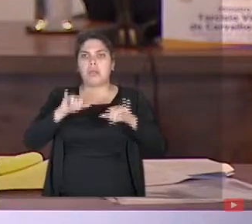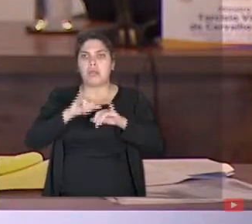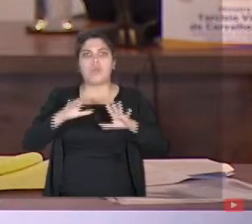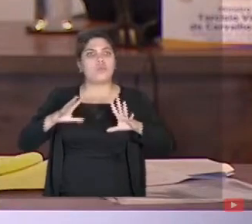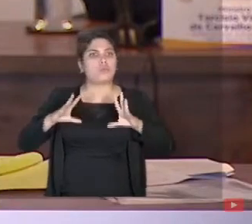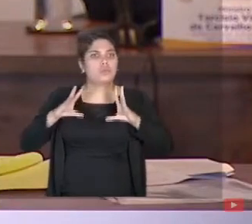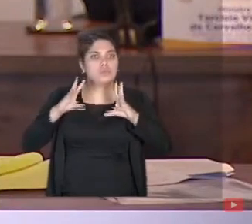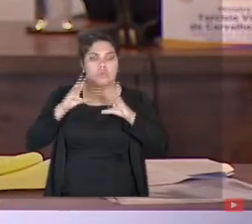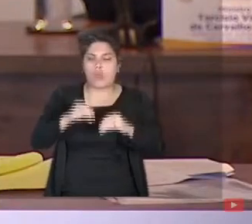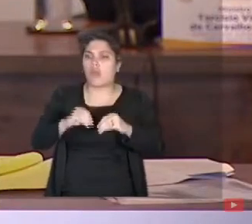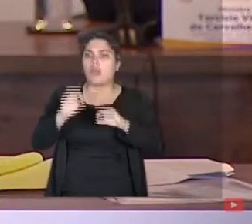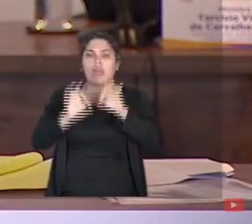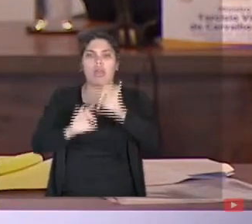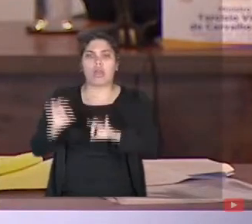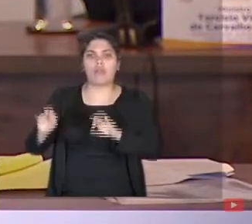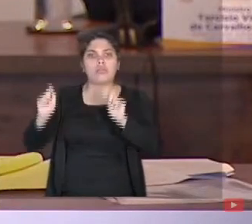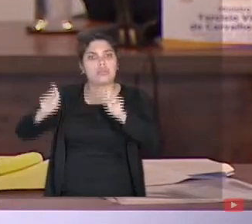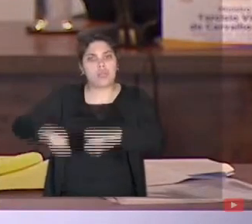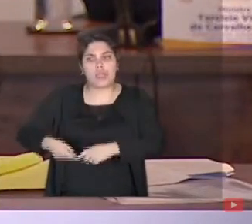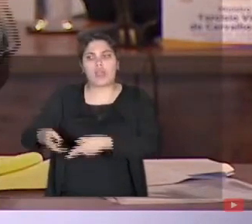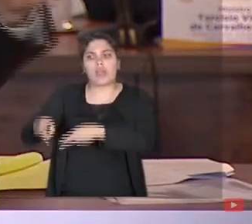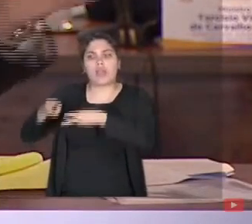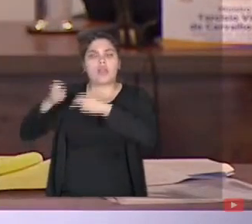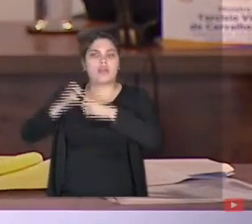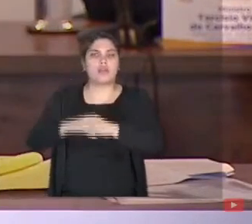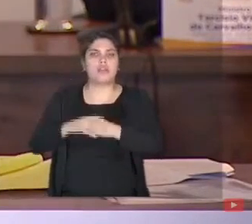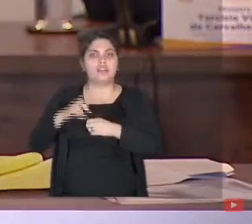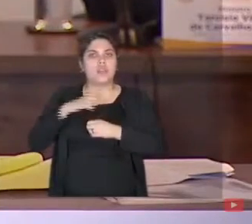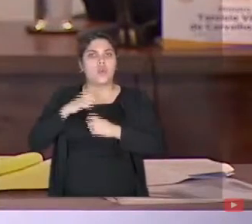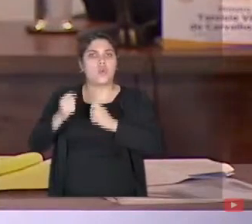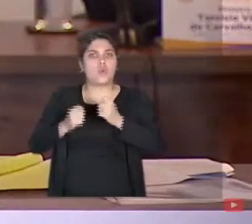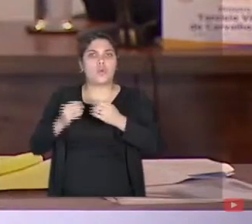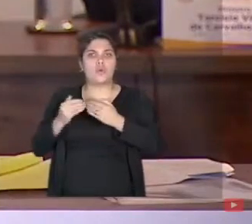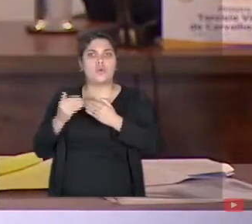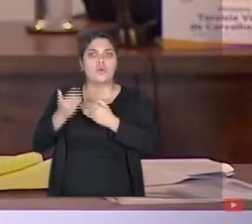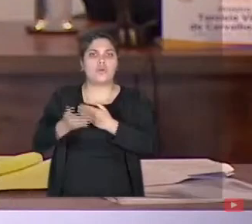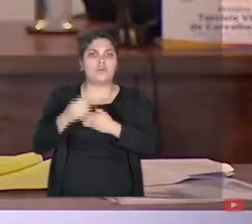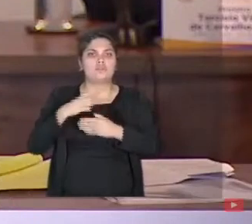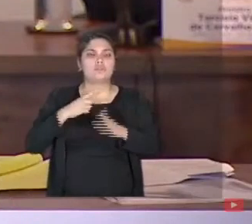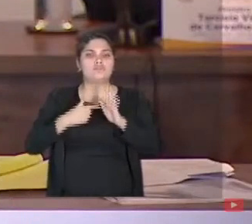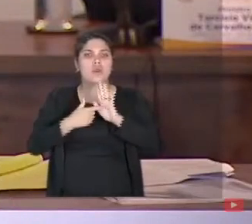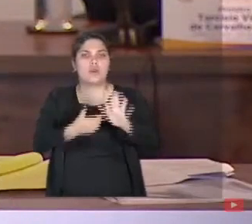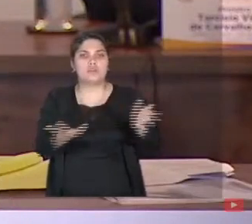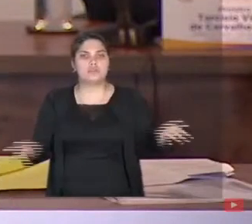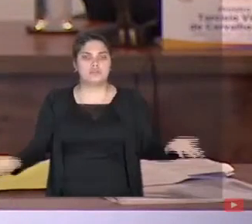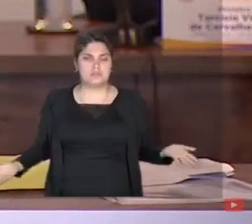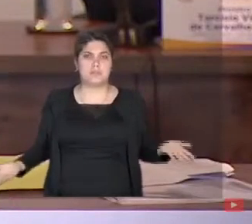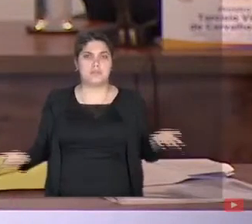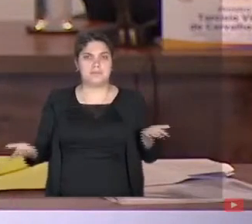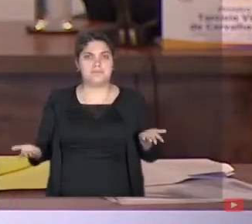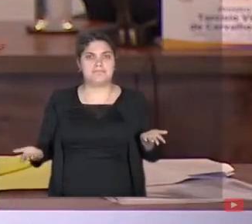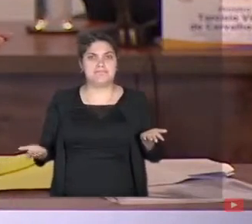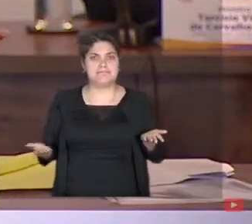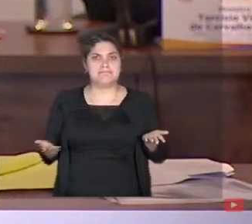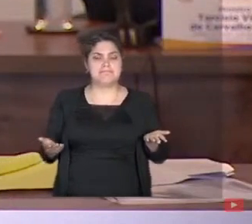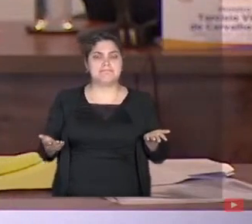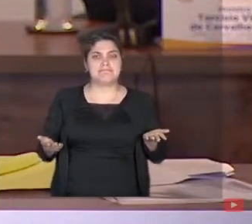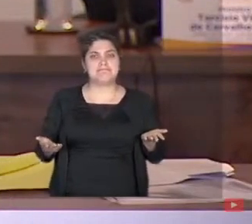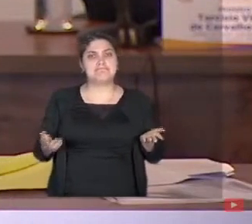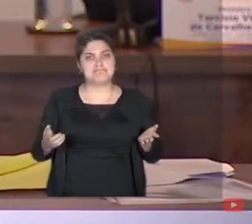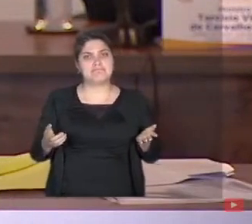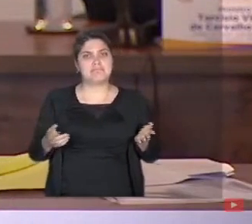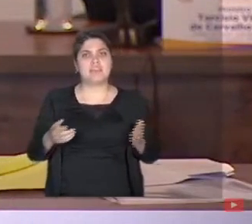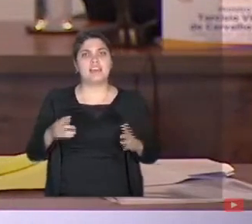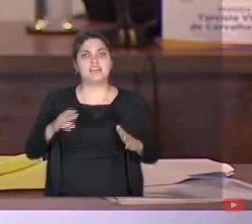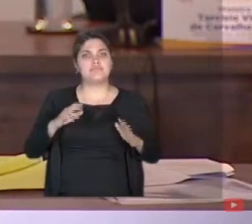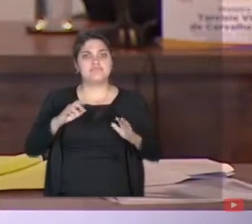são auditáveis. Elas têm um controle paralelo por amostragem. Portanto, simplesmente